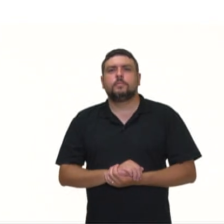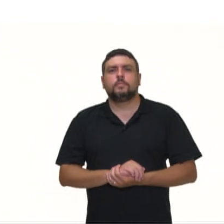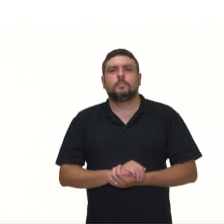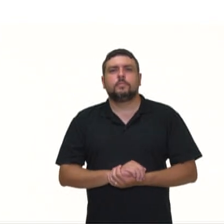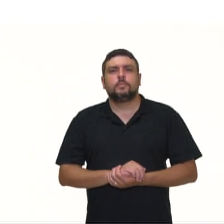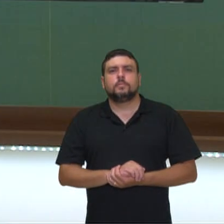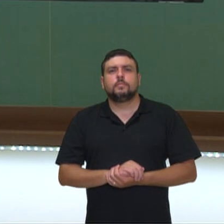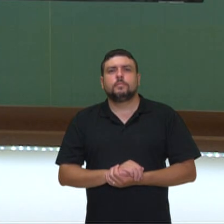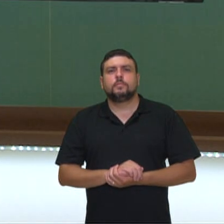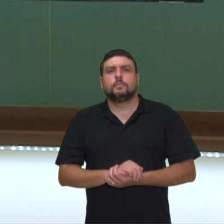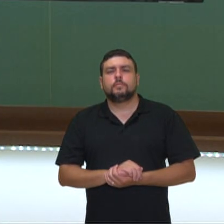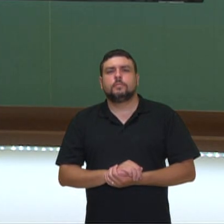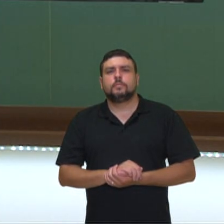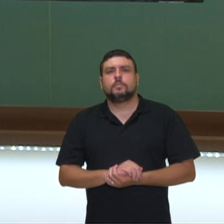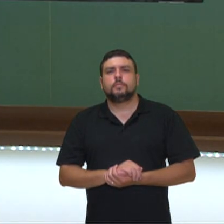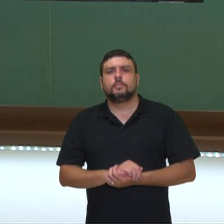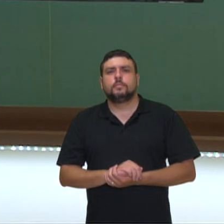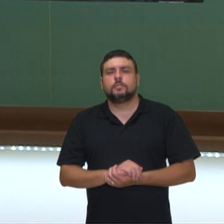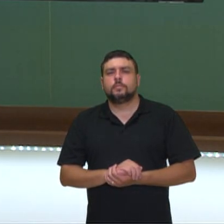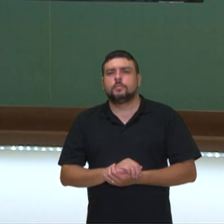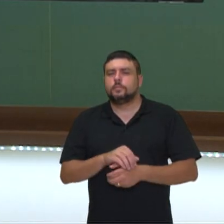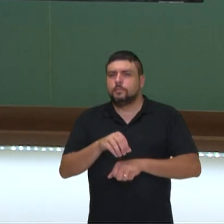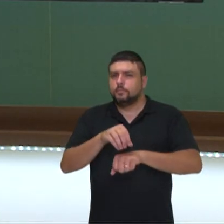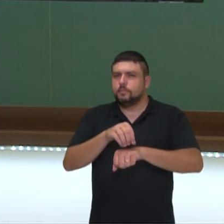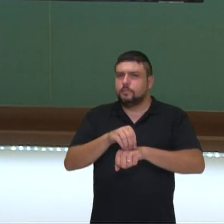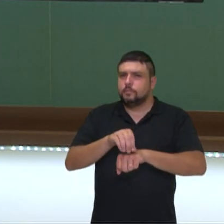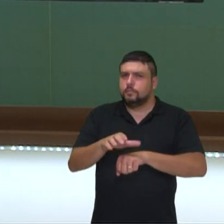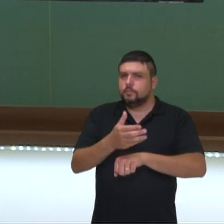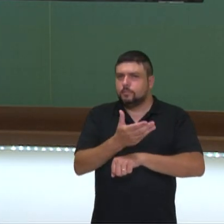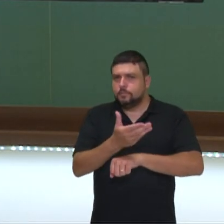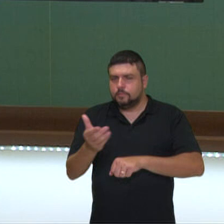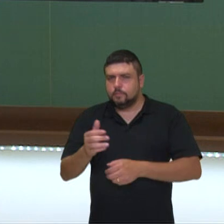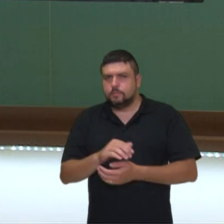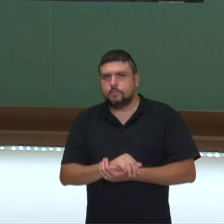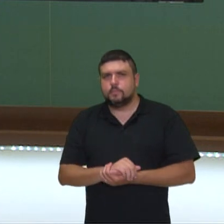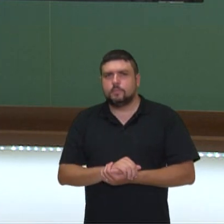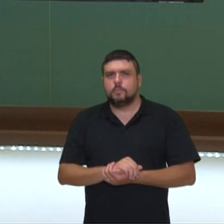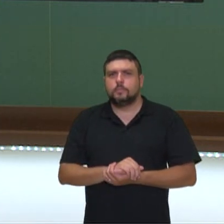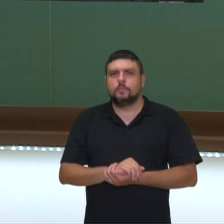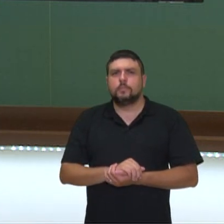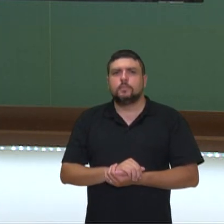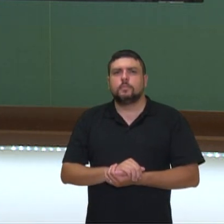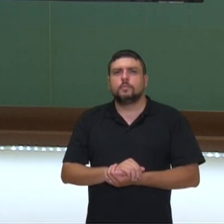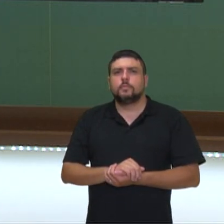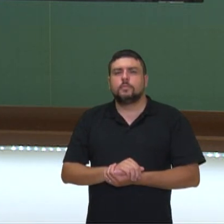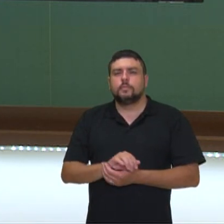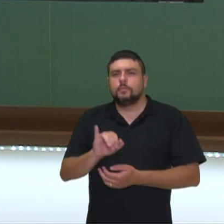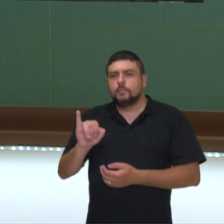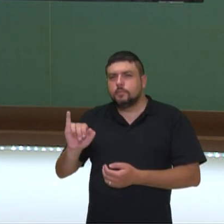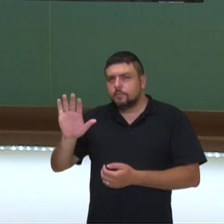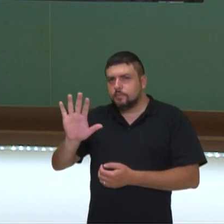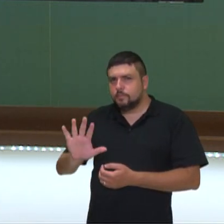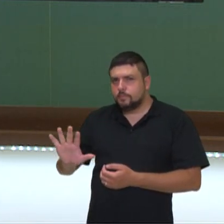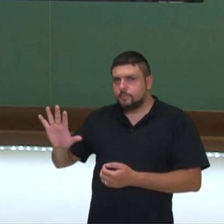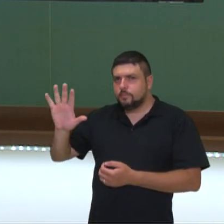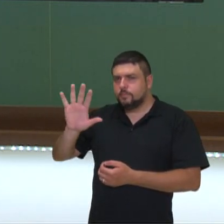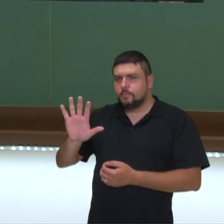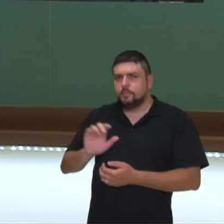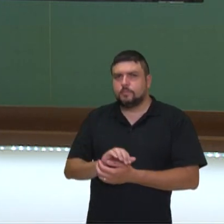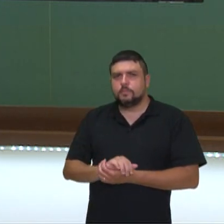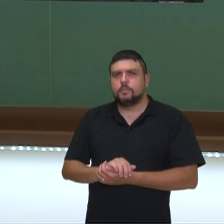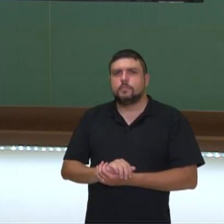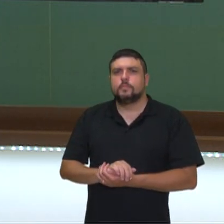found? Dica para vocês. Fisherman's float é isso aqui, ó, a imagem aqui, para indicar essa bola